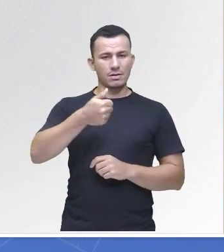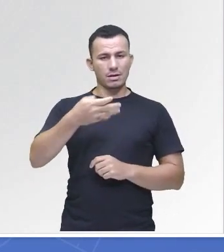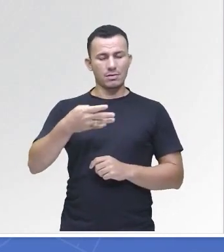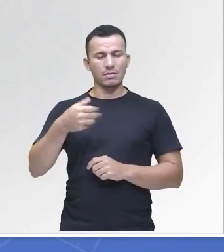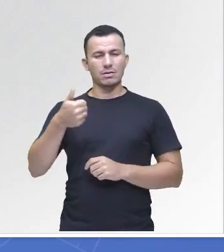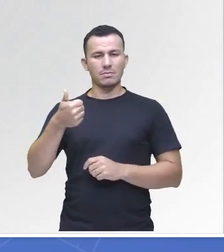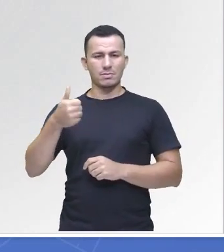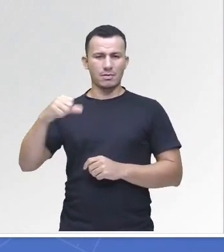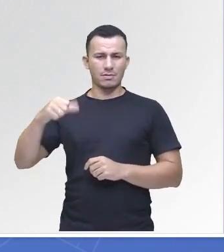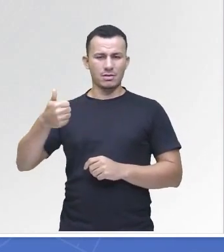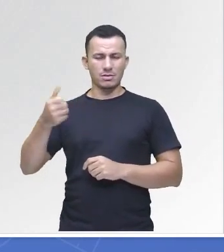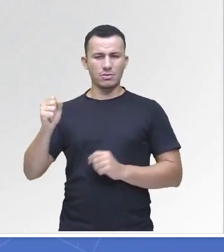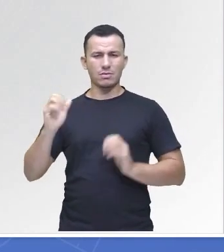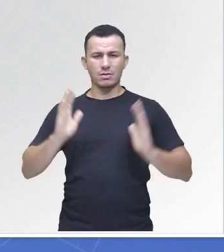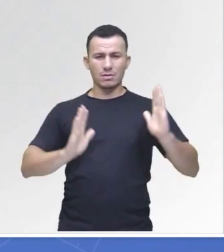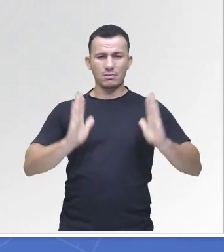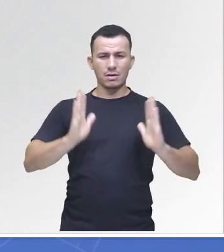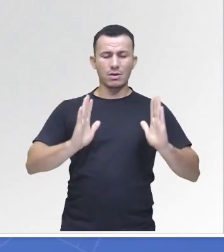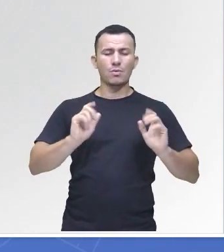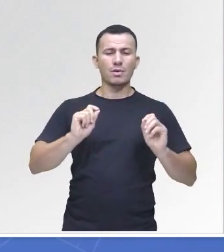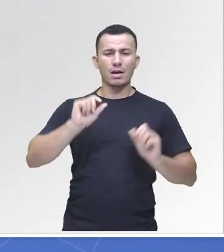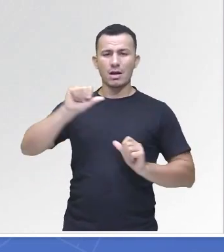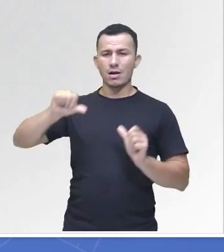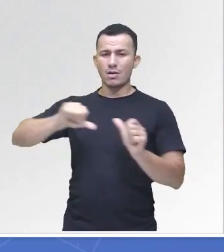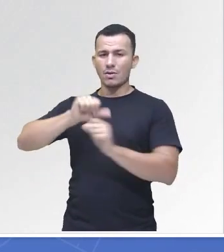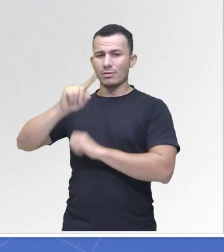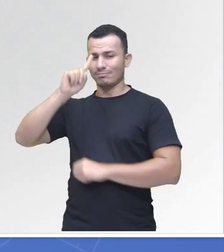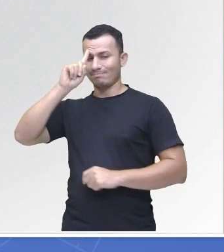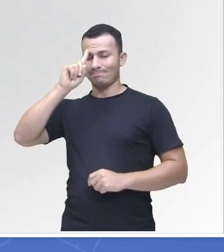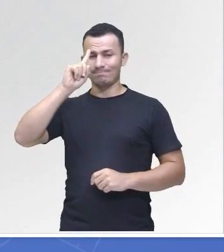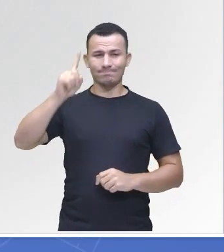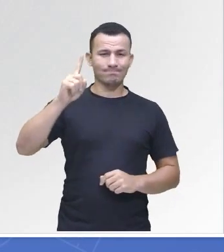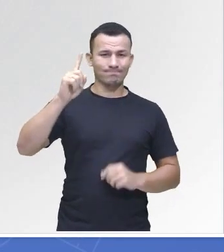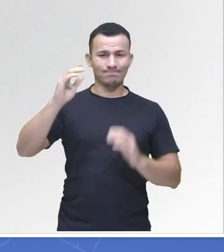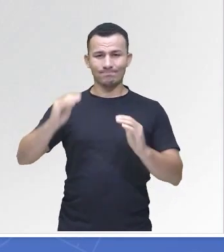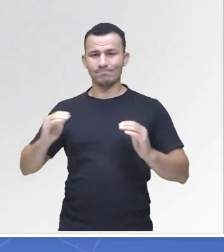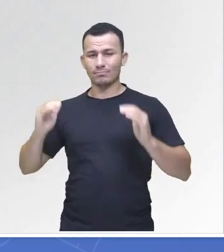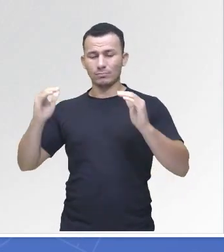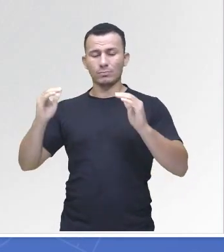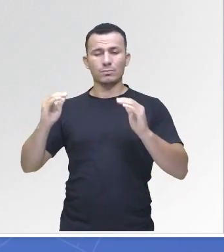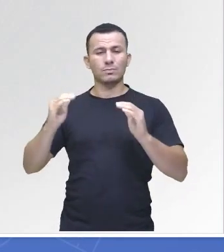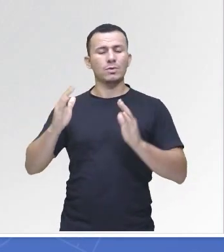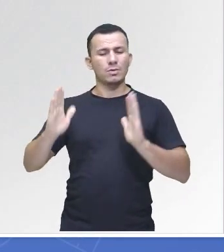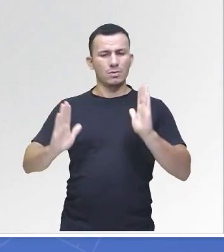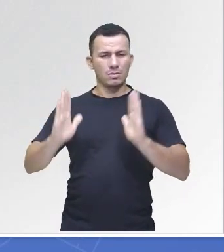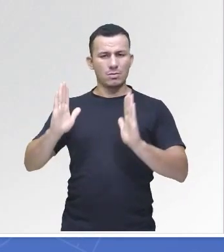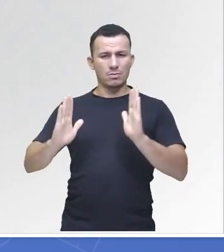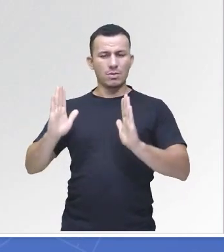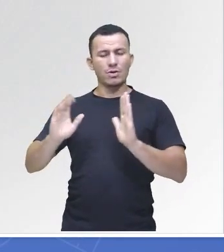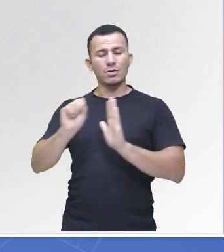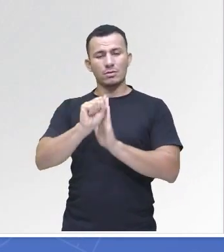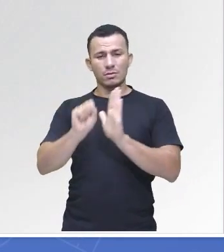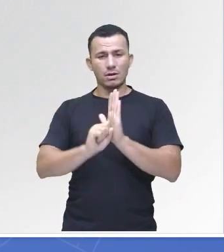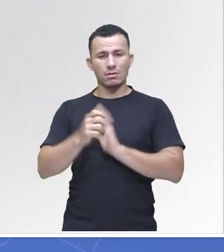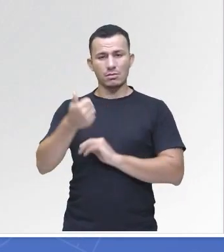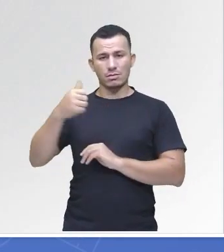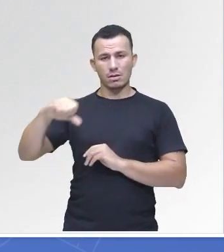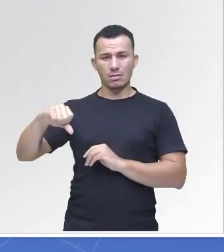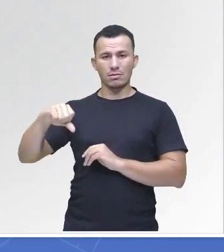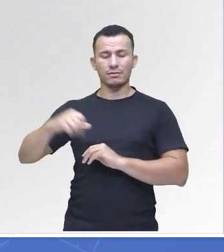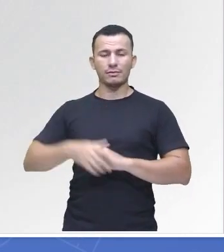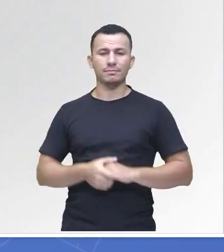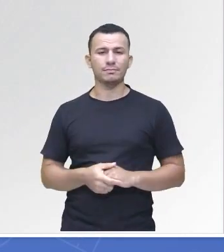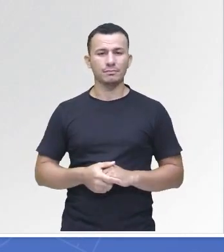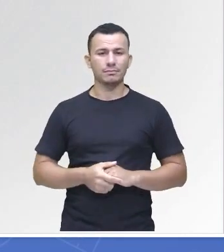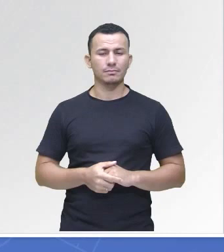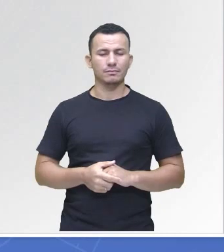1914-1918, resultou de uma alteração da ordem institucional vigente ao longo do período do século XIX. Entre